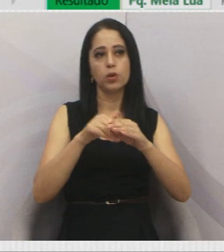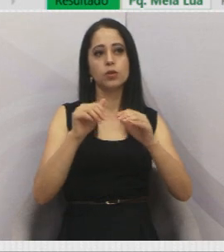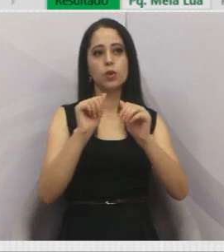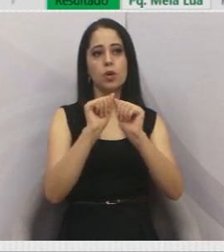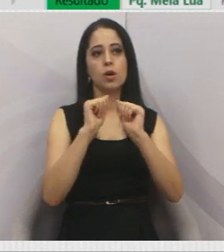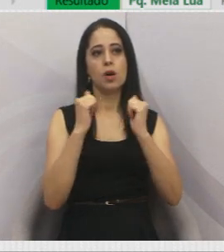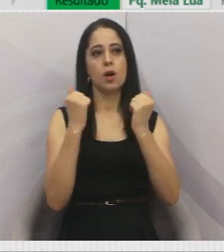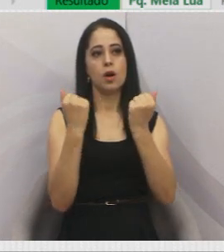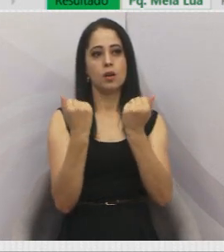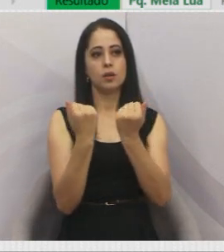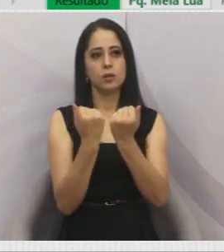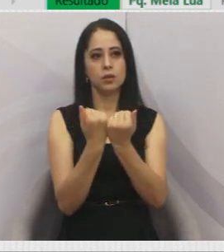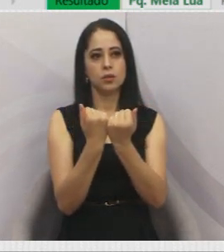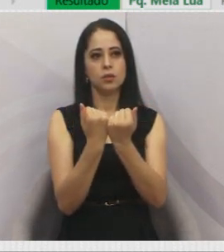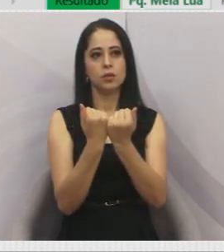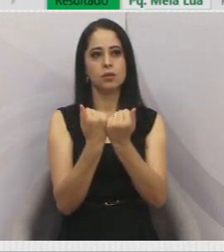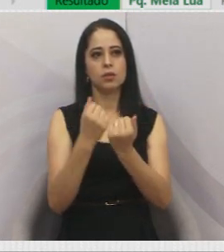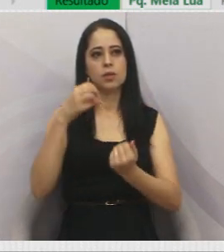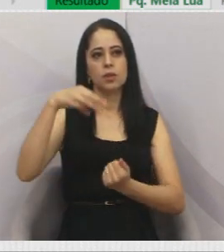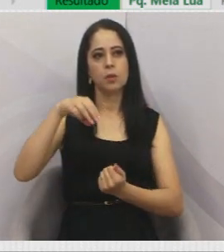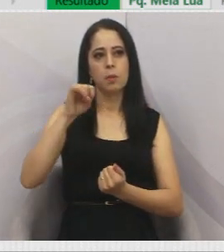das Empresas de Mineração de Jacareí.